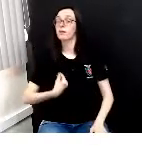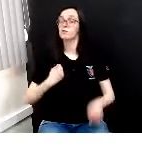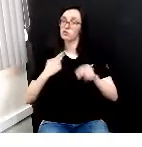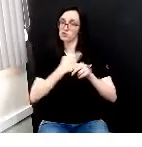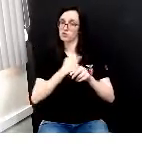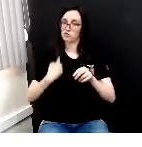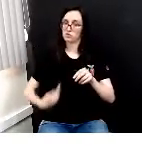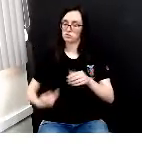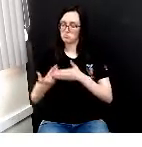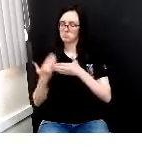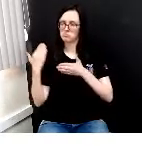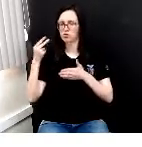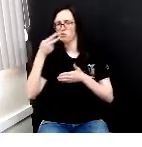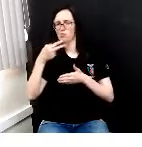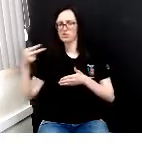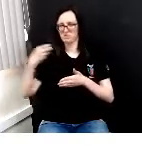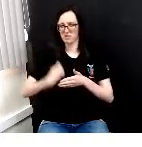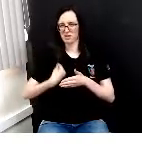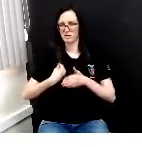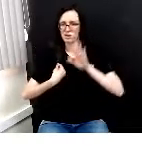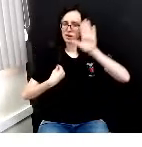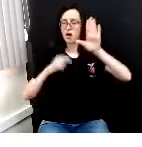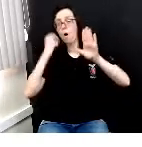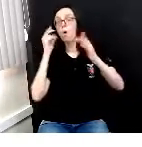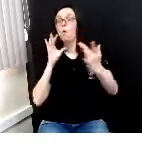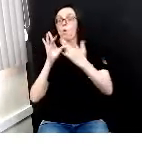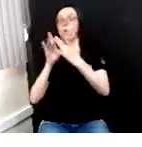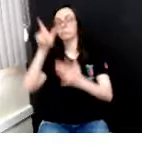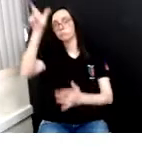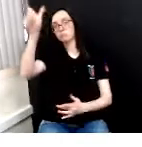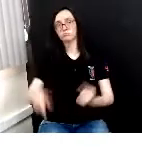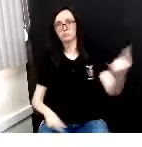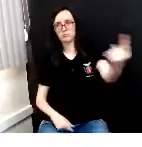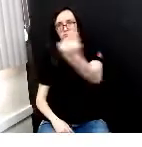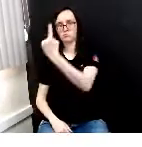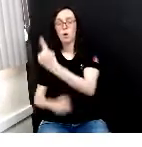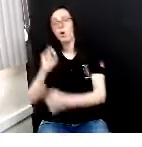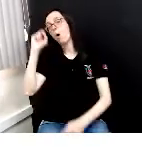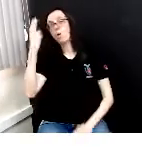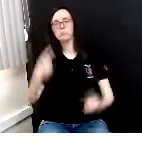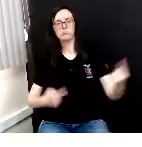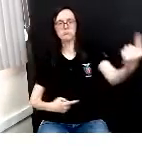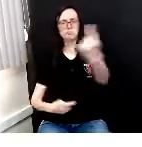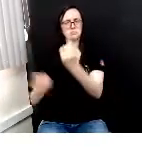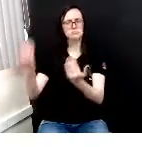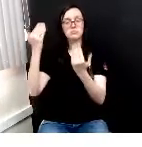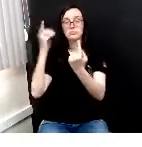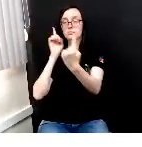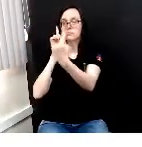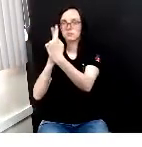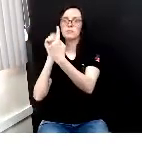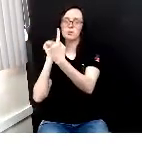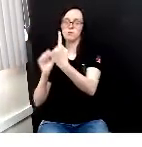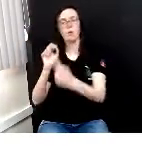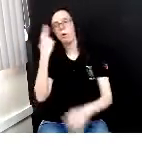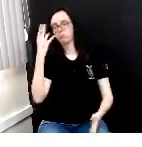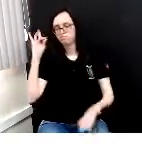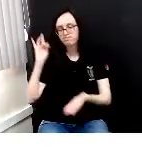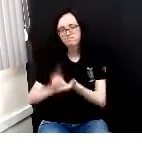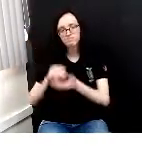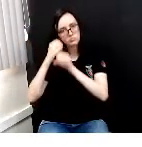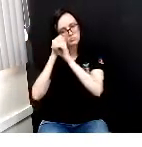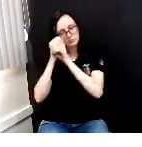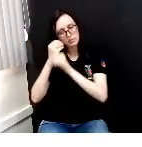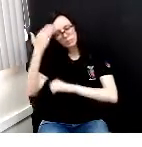nos últimos 14 dias ou teve contato com um caso suspeito ou confirmado laboratorialmente